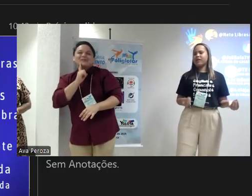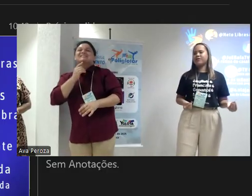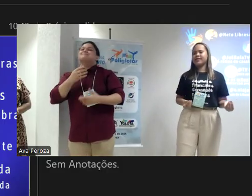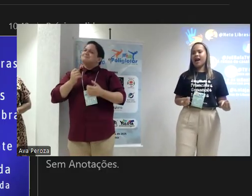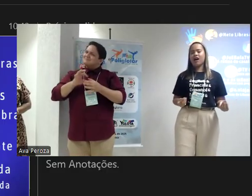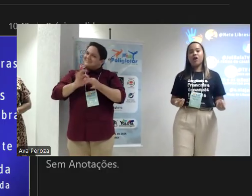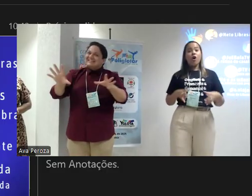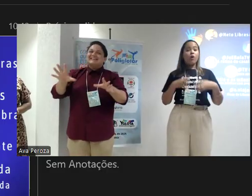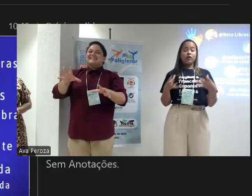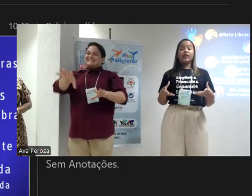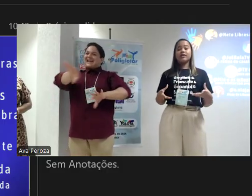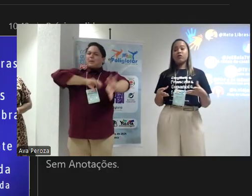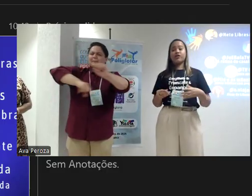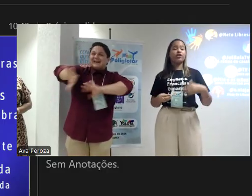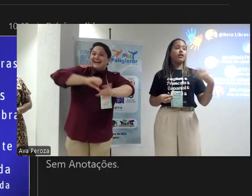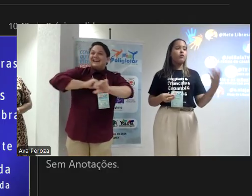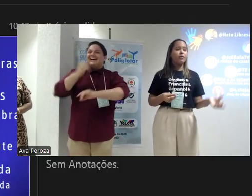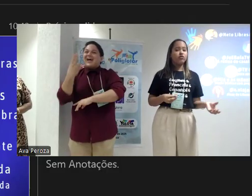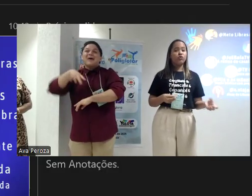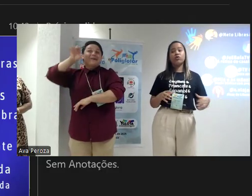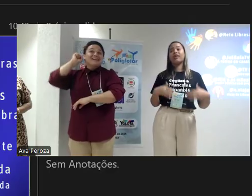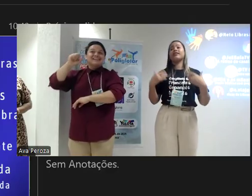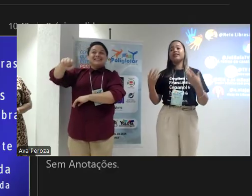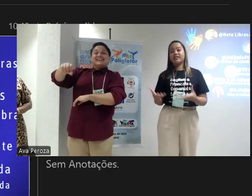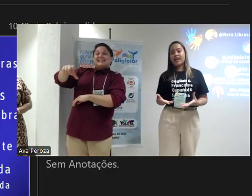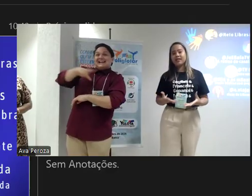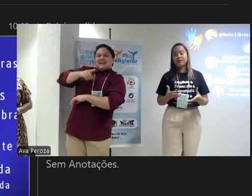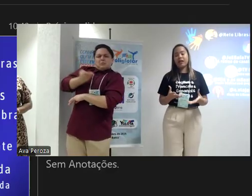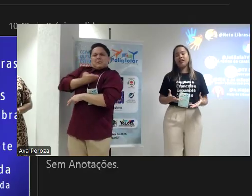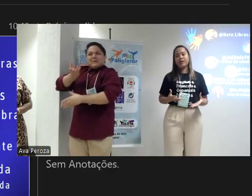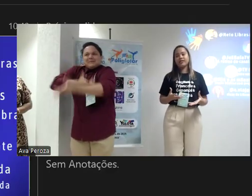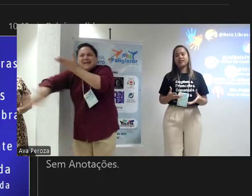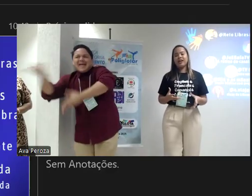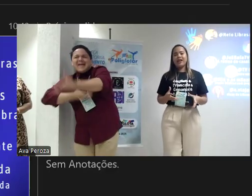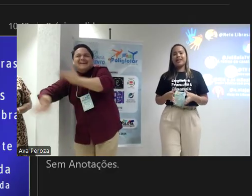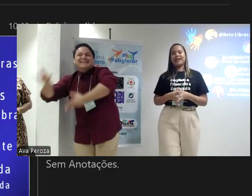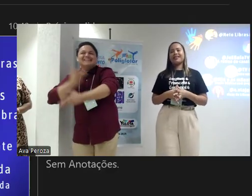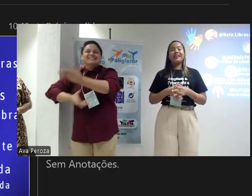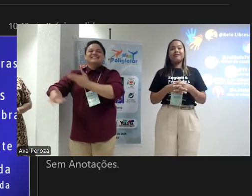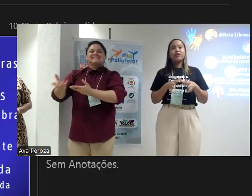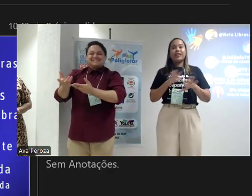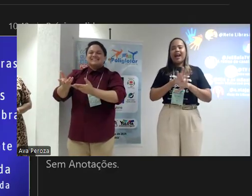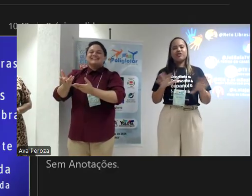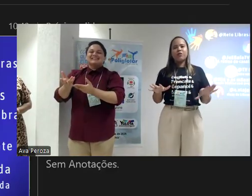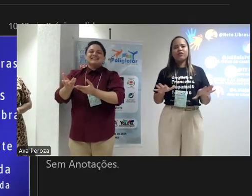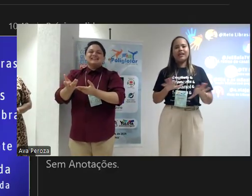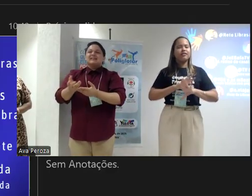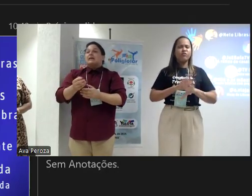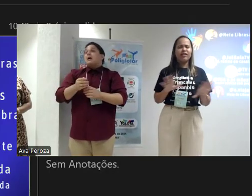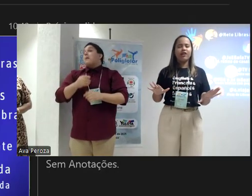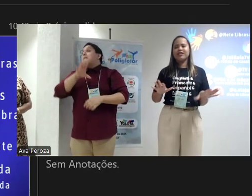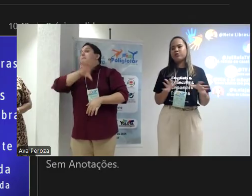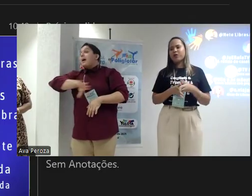se beneficiar, ou até uma criança ouvinte que tem um amigo surdo, que tem esse interesse pela Libras, e não tem nada de português,